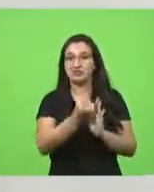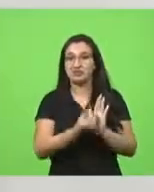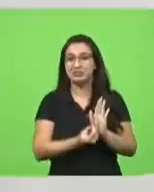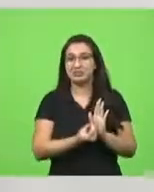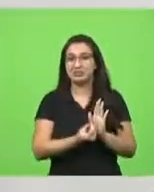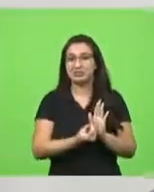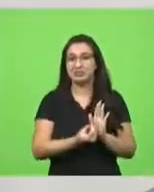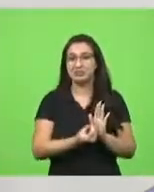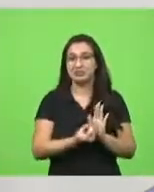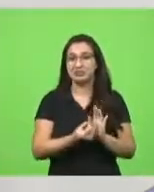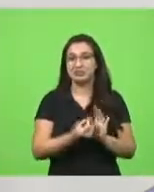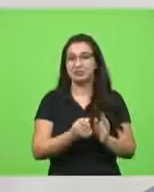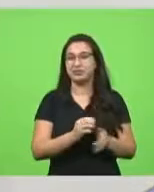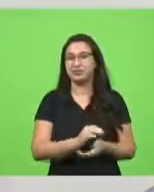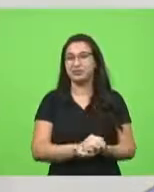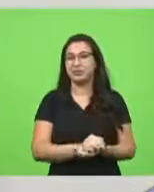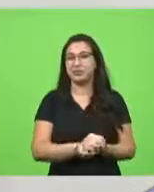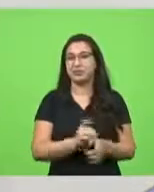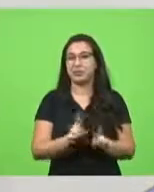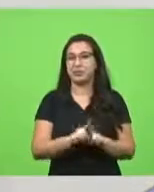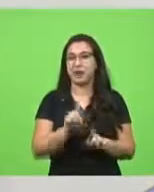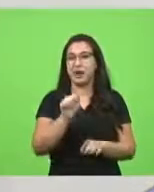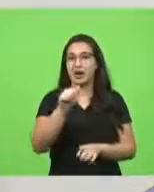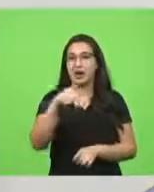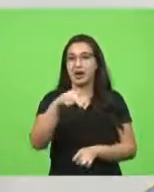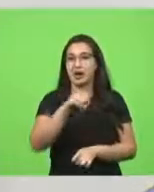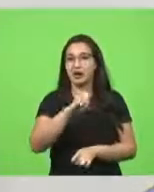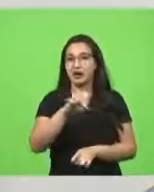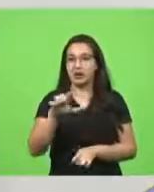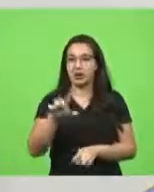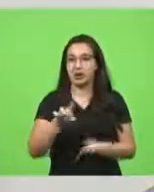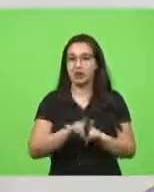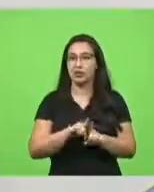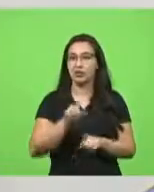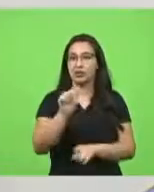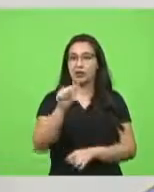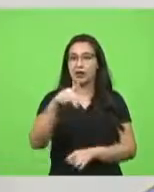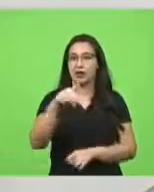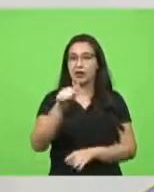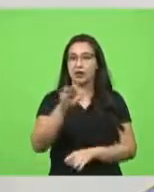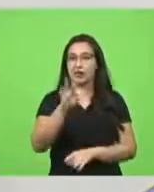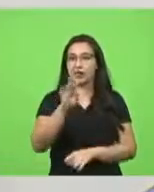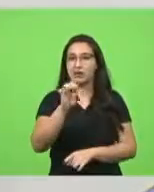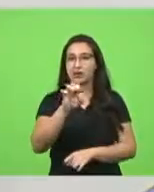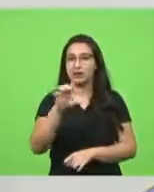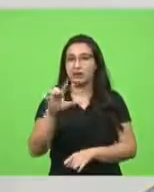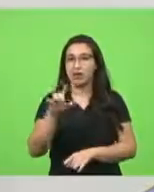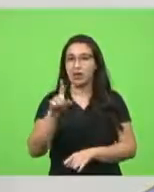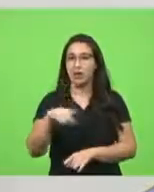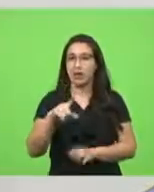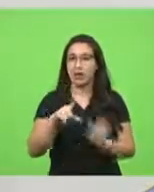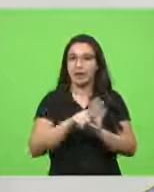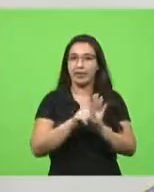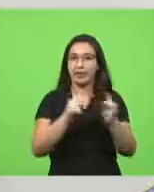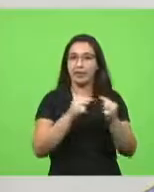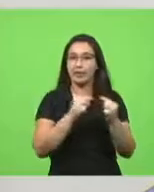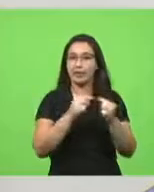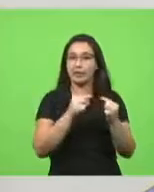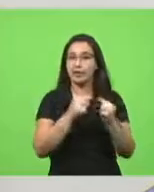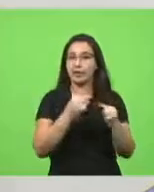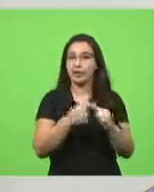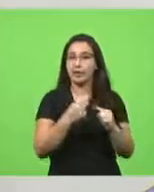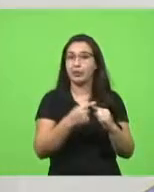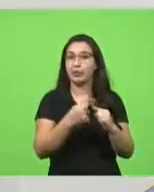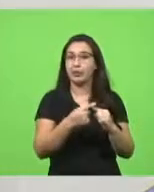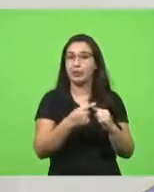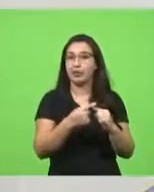sentido. Tanto a ANEEL como a Anatel falaram que é perfeitamente legal, porque essa cobrança ela não é uma imposição, é